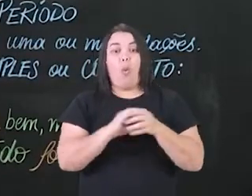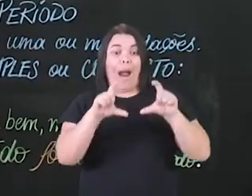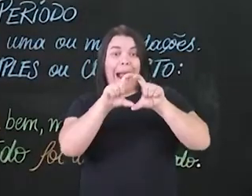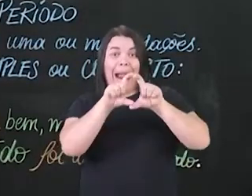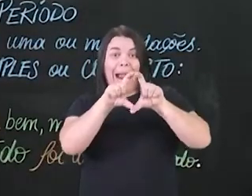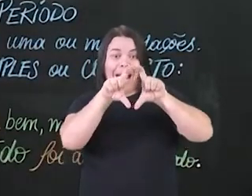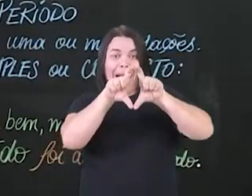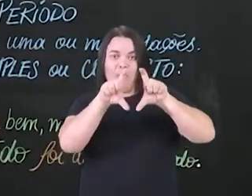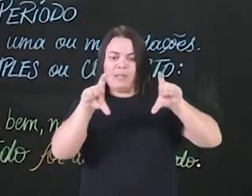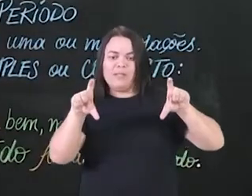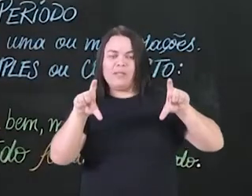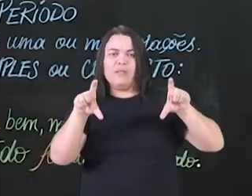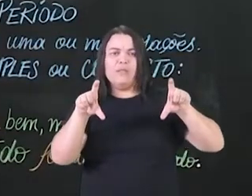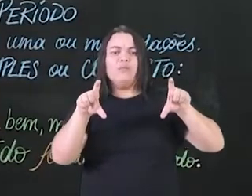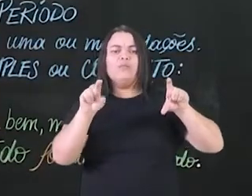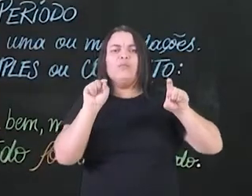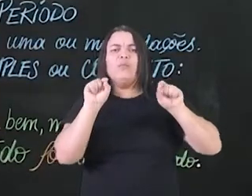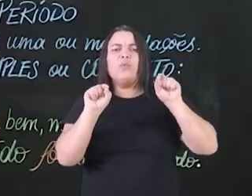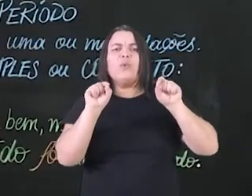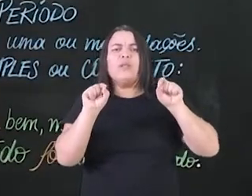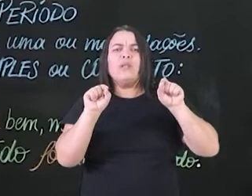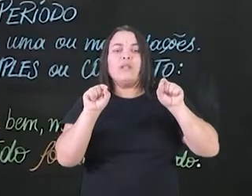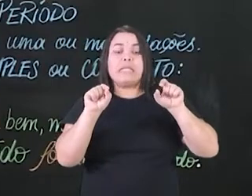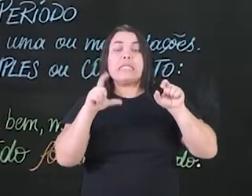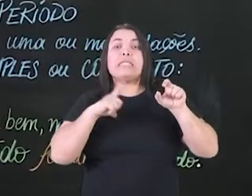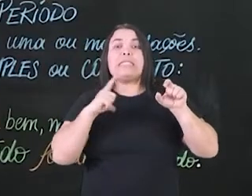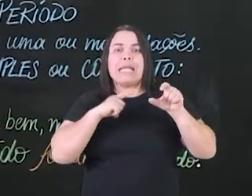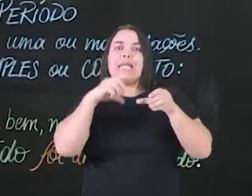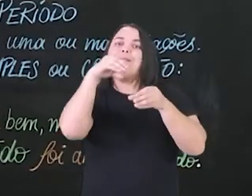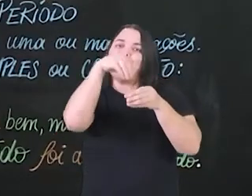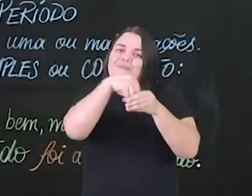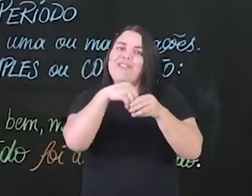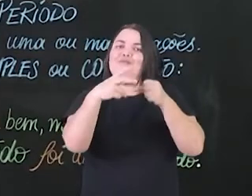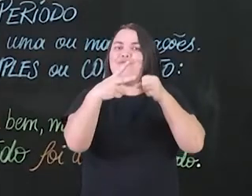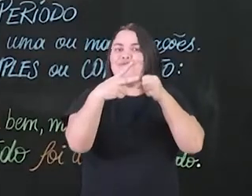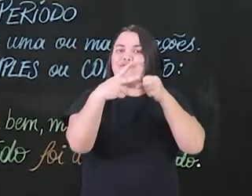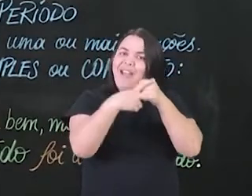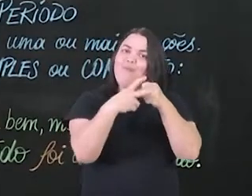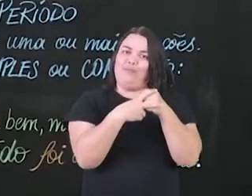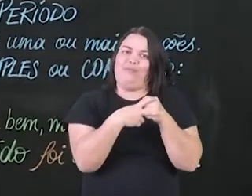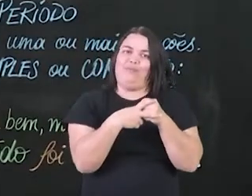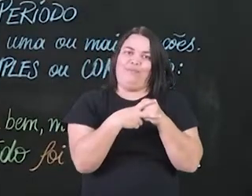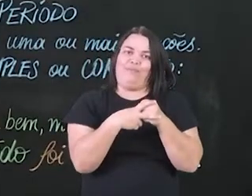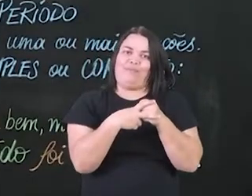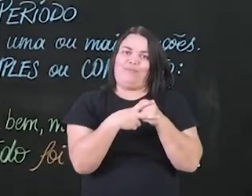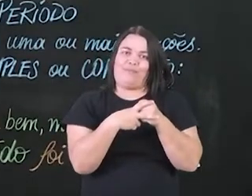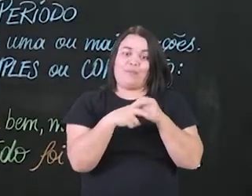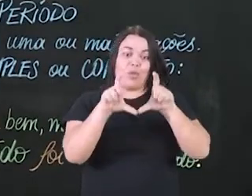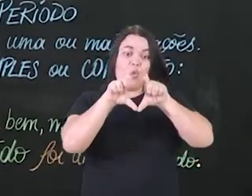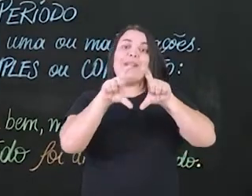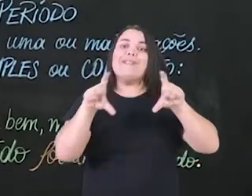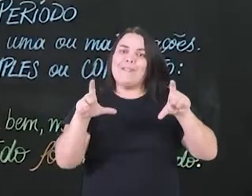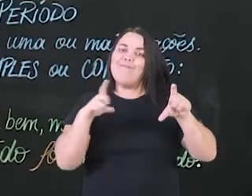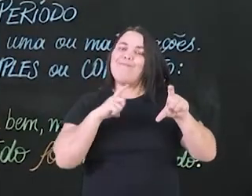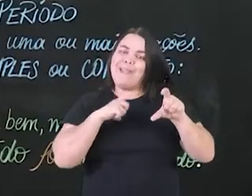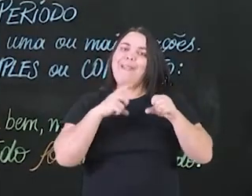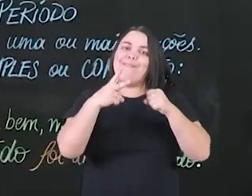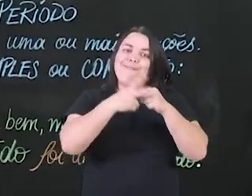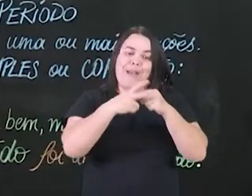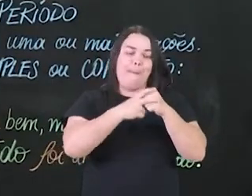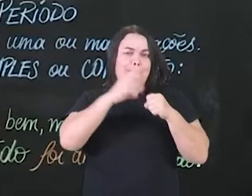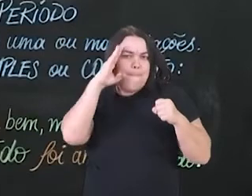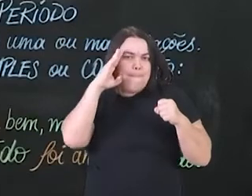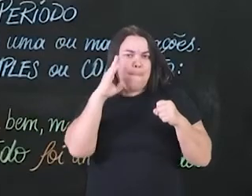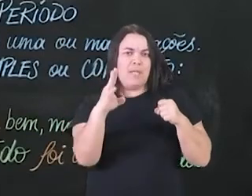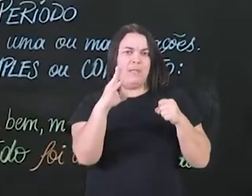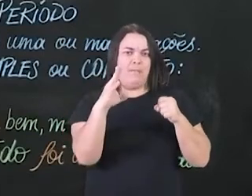a sentença que gira em torno de um verbo. Nesse caso, o verbo é a